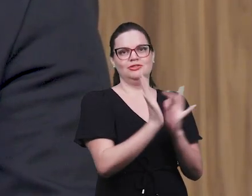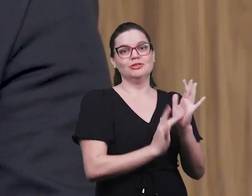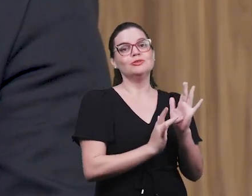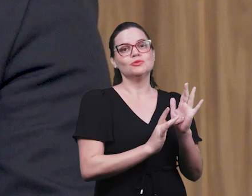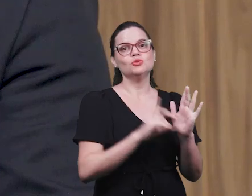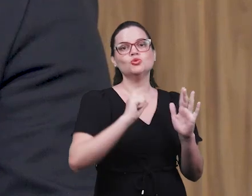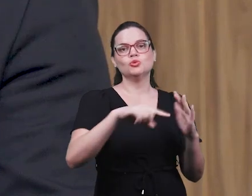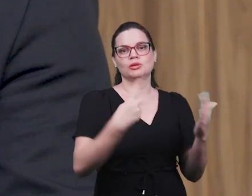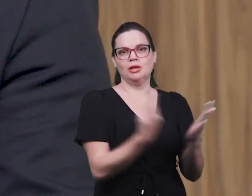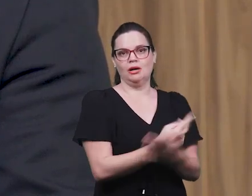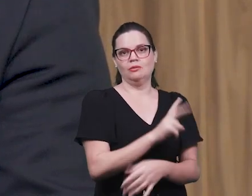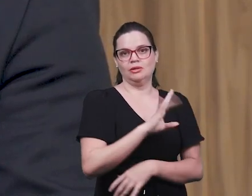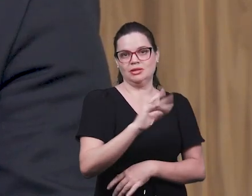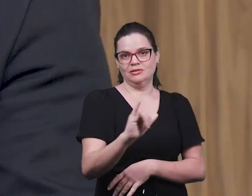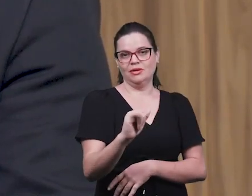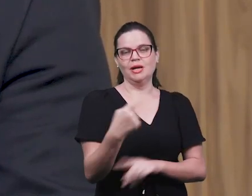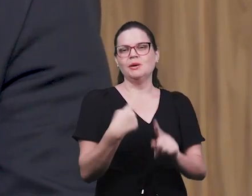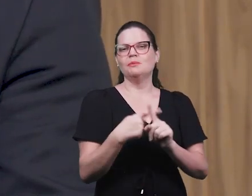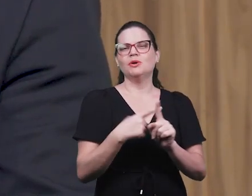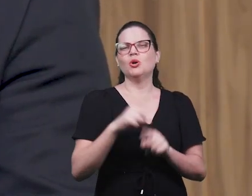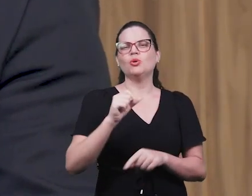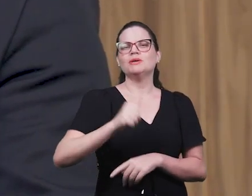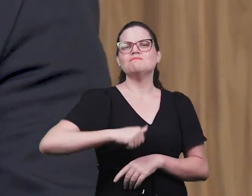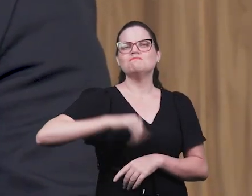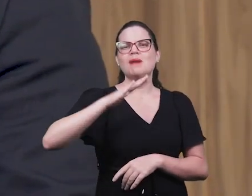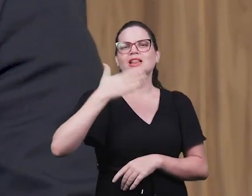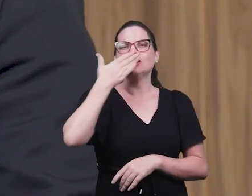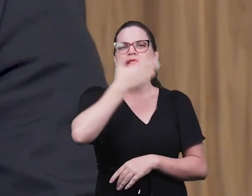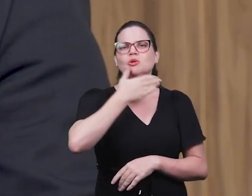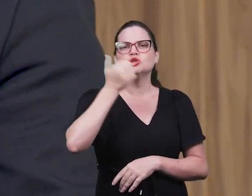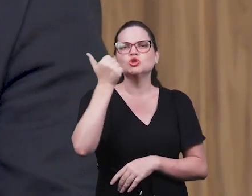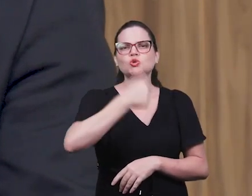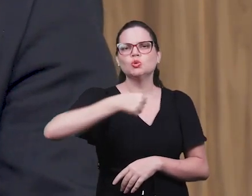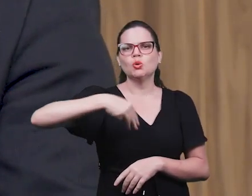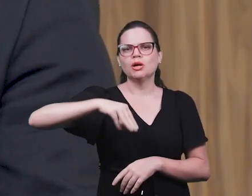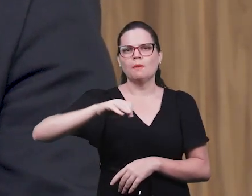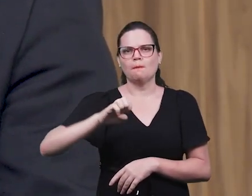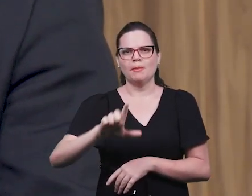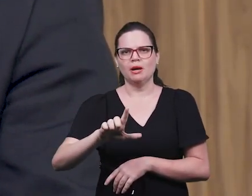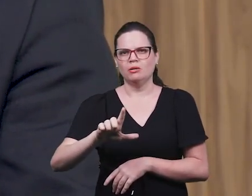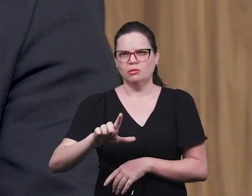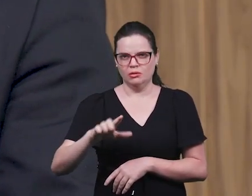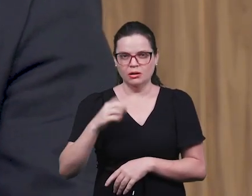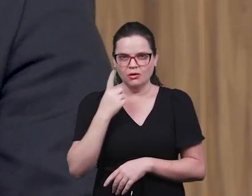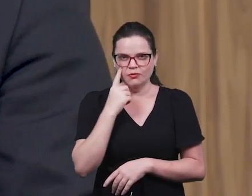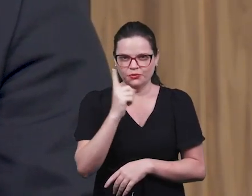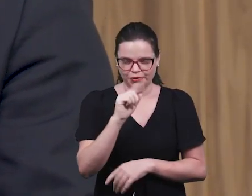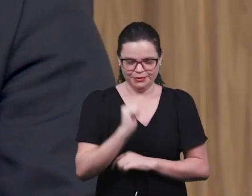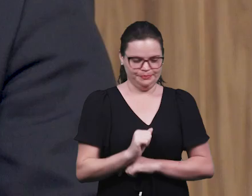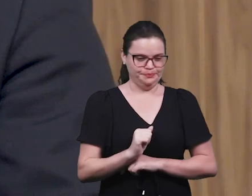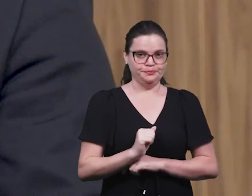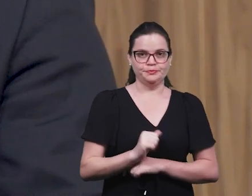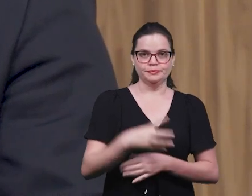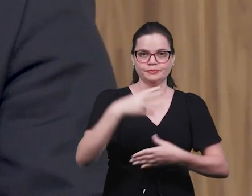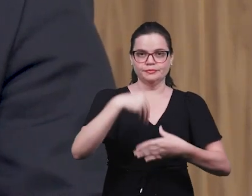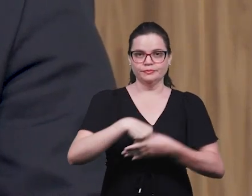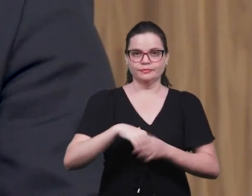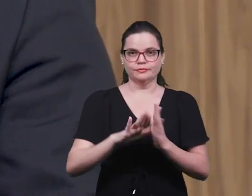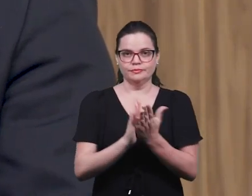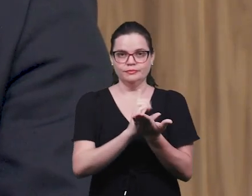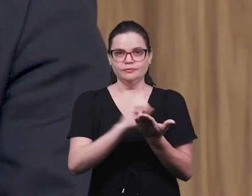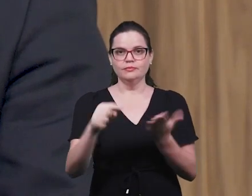figura daquilo que era mais doce do que o mel, uma coisa interessante, pastor Sérgio e companheiros, nós vamos encontrar na palavra